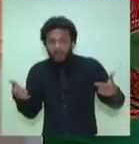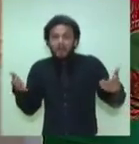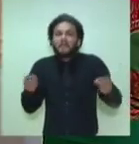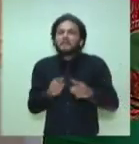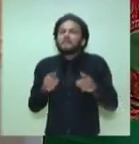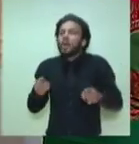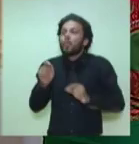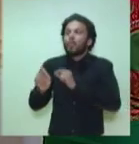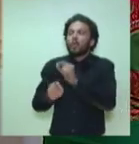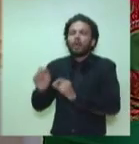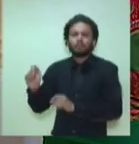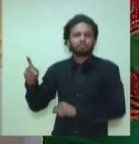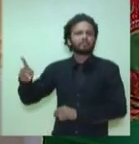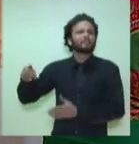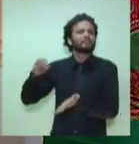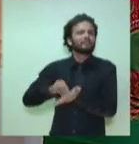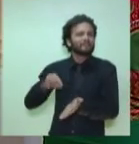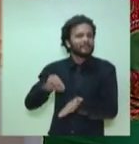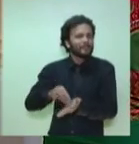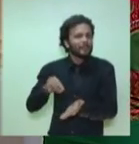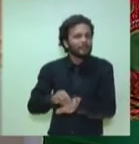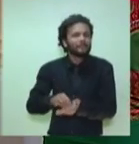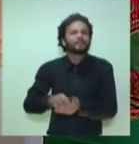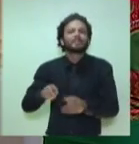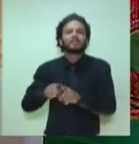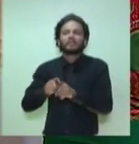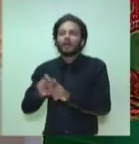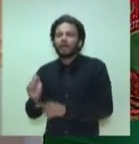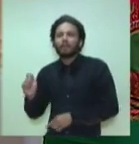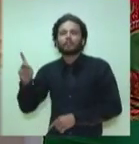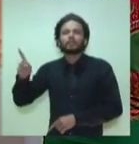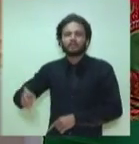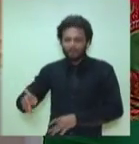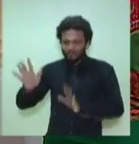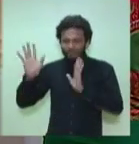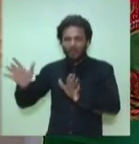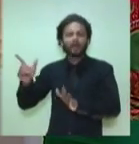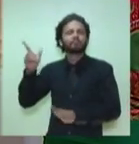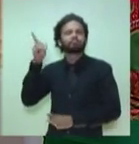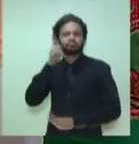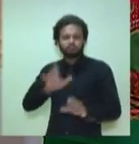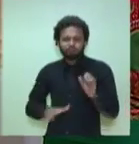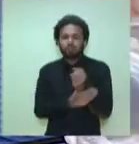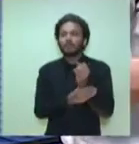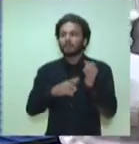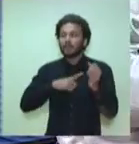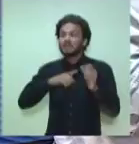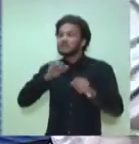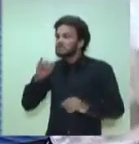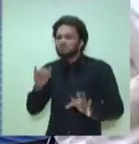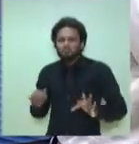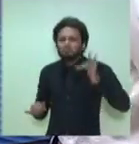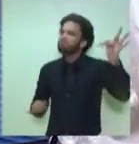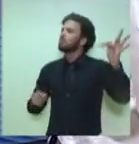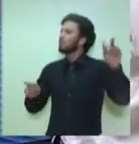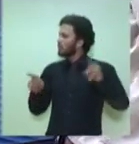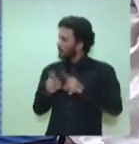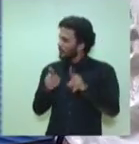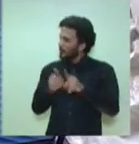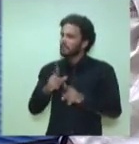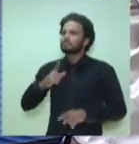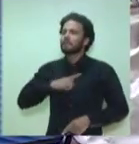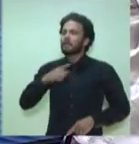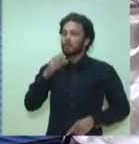saudável, os proventos e dos aposentados está garantido e dos futuros aposentados também. Temos mais